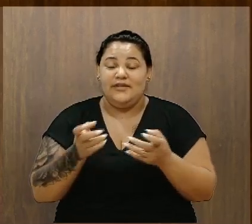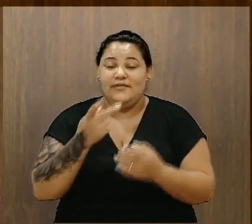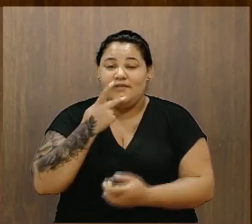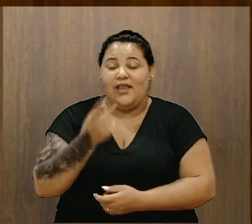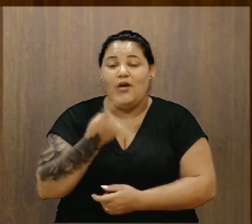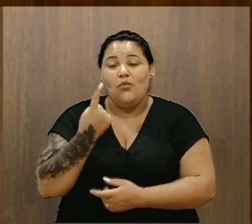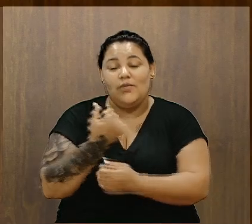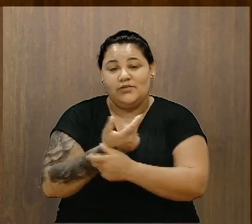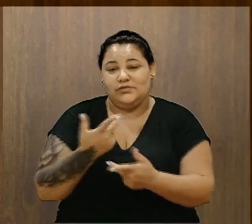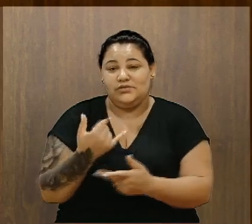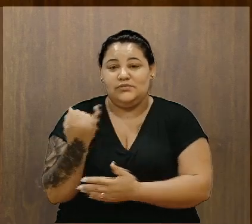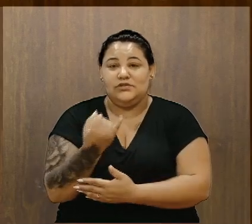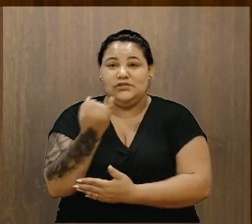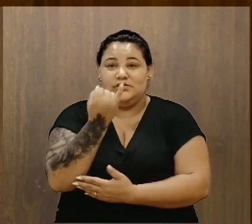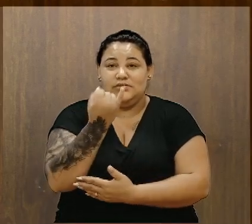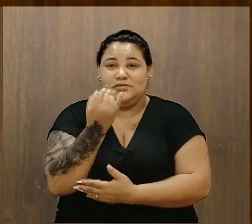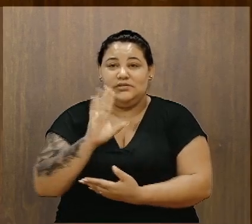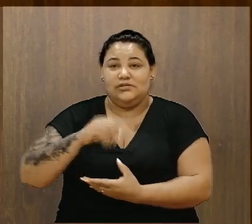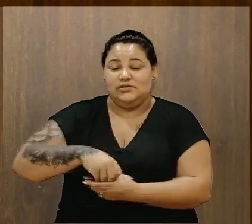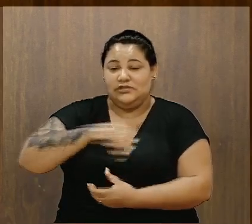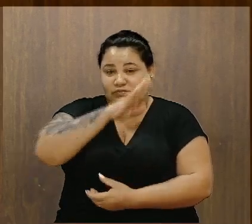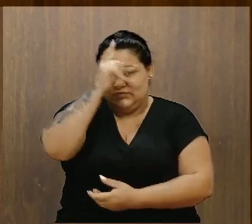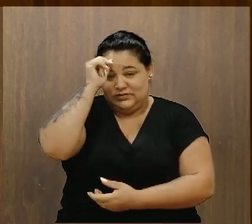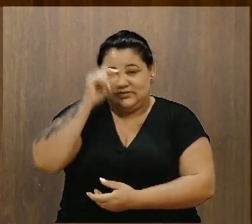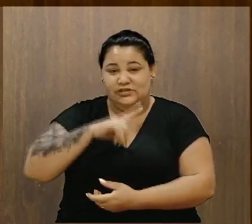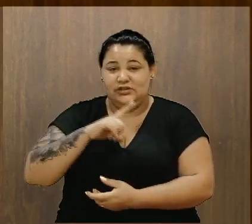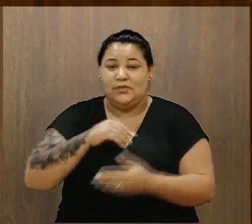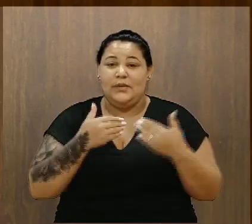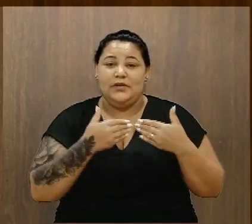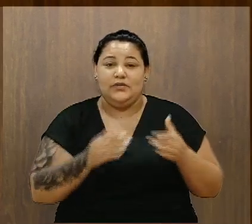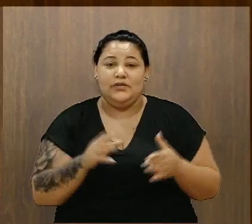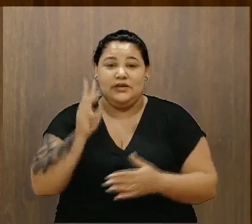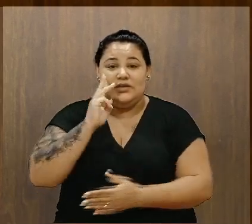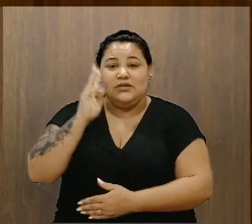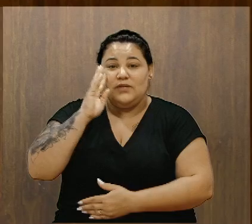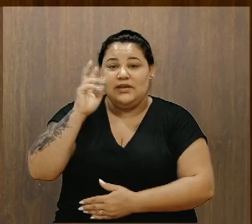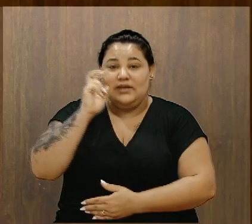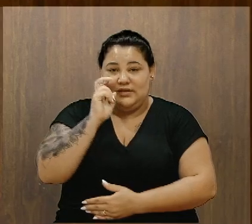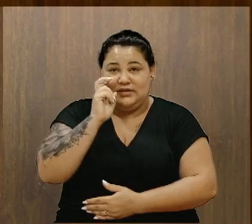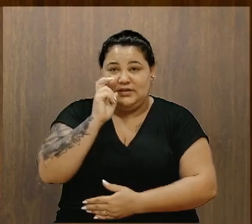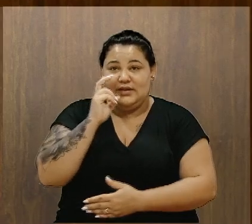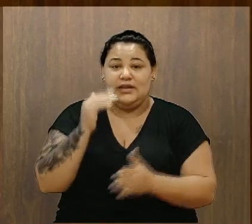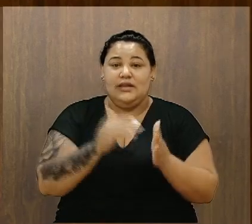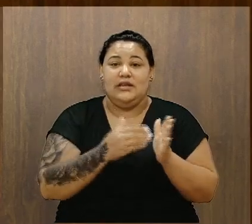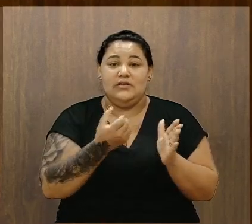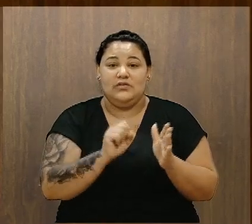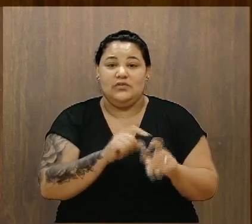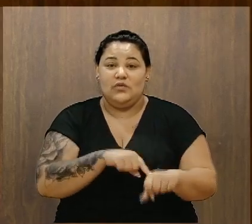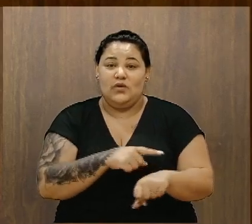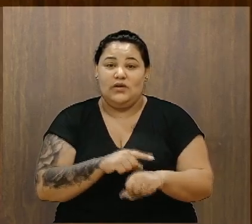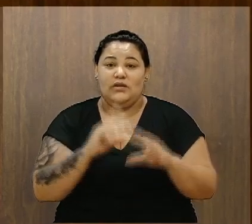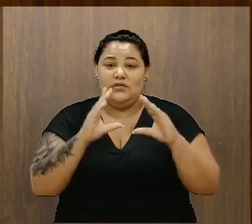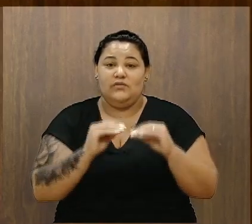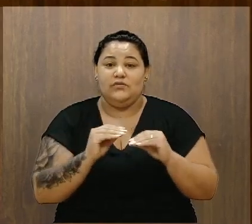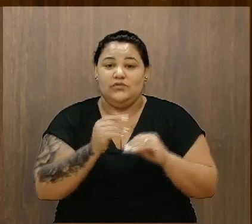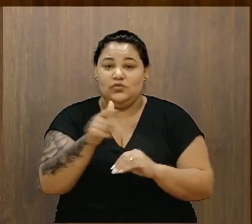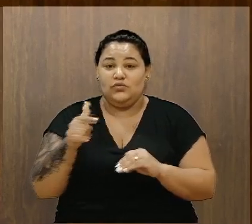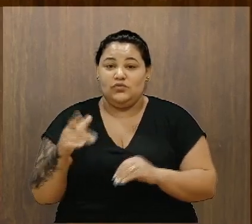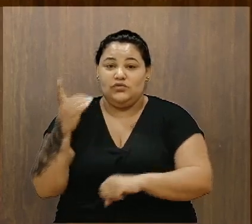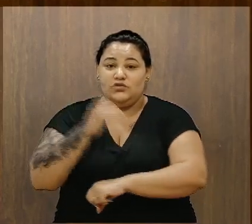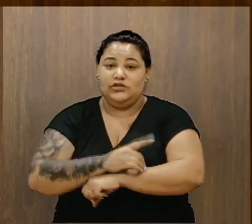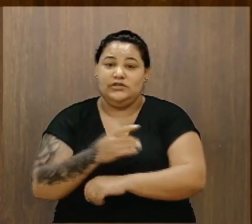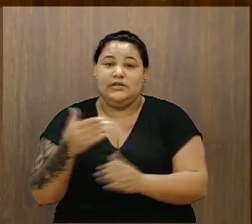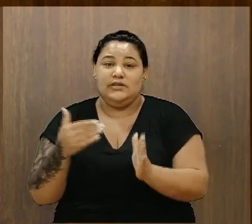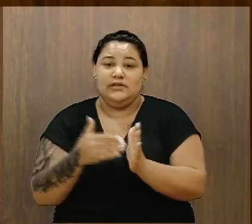No municipal, nós temos uma abertura nas terças, quartas e quintas até as 8 horas da noite. Nos demais dias, somente até as 7 horas da noite. Acho que a gente